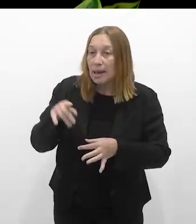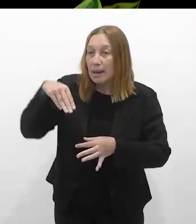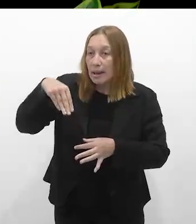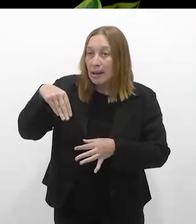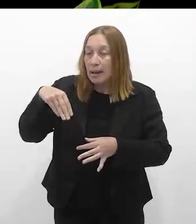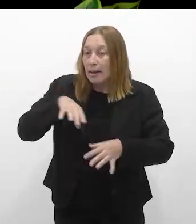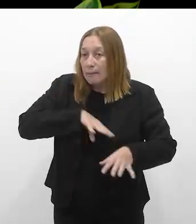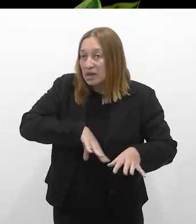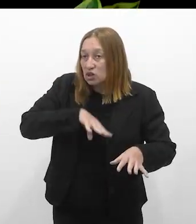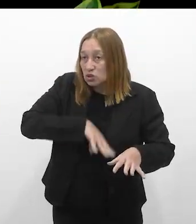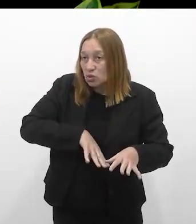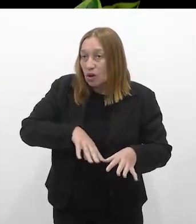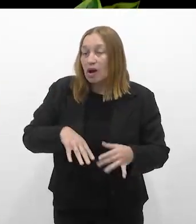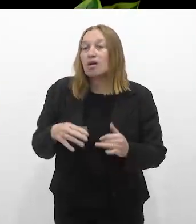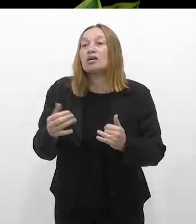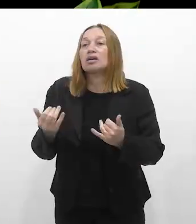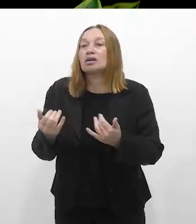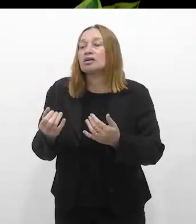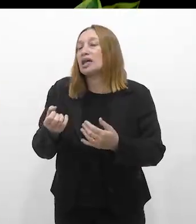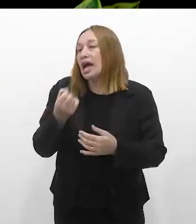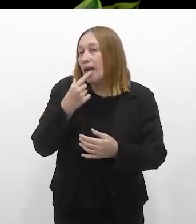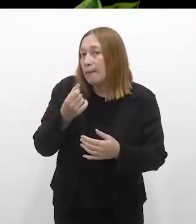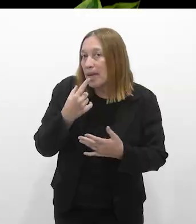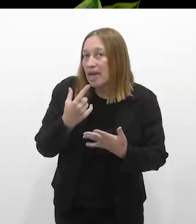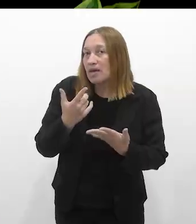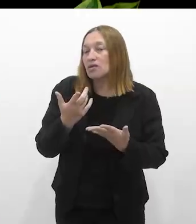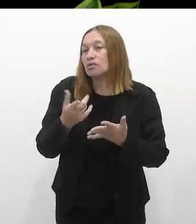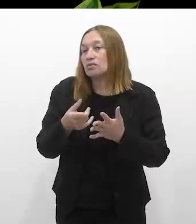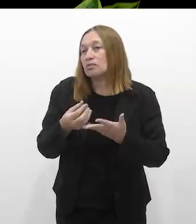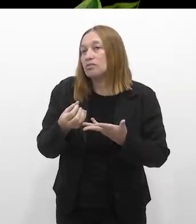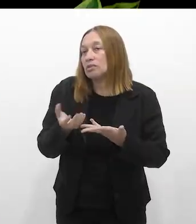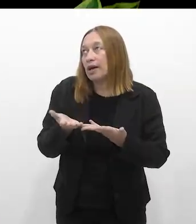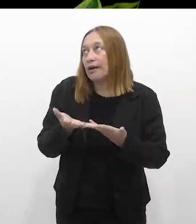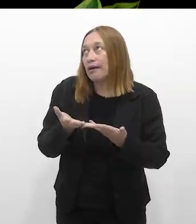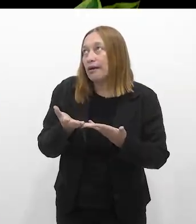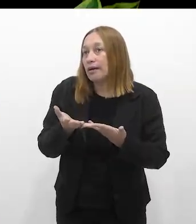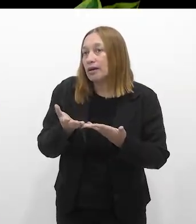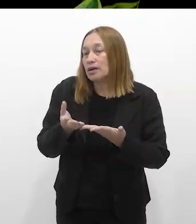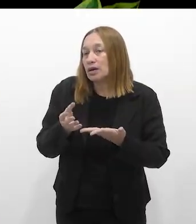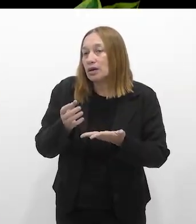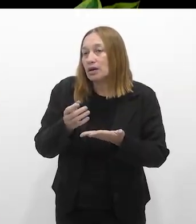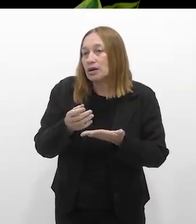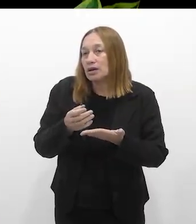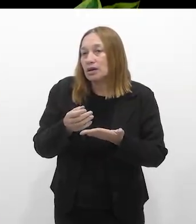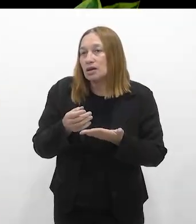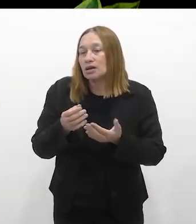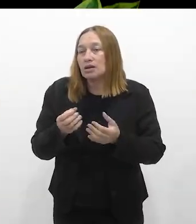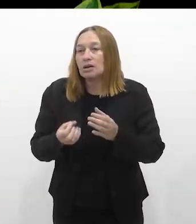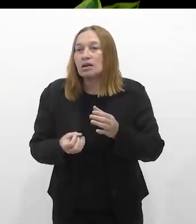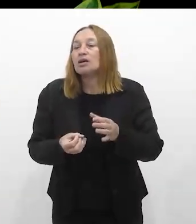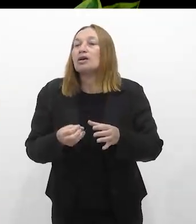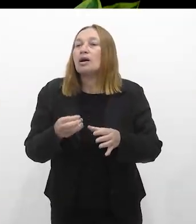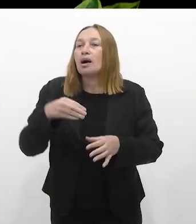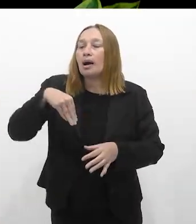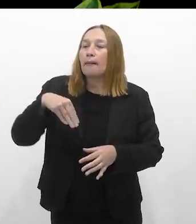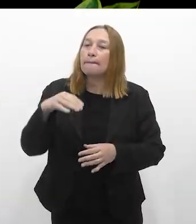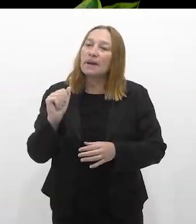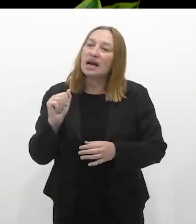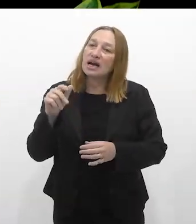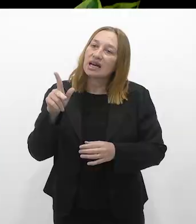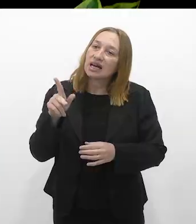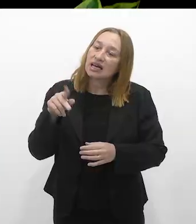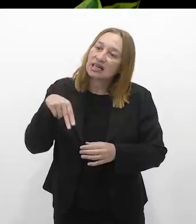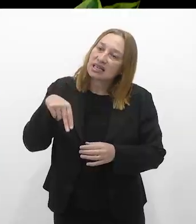aí muitas vezes, né, era me passado um medicamento, né, e geralmente que eu mandava fazer,